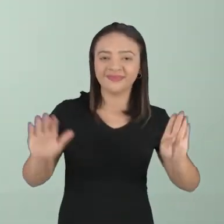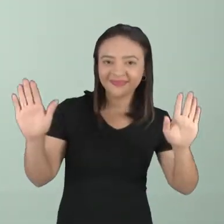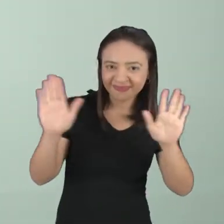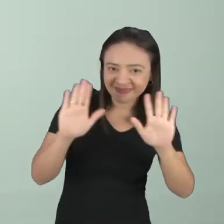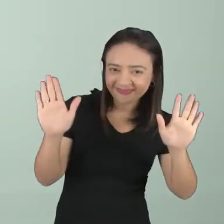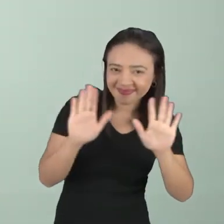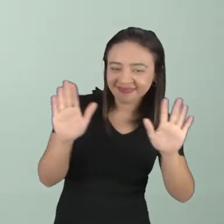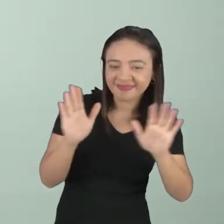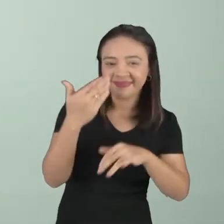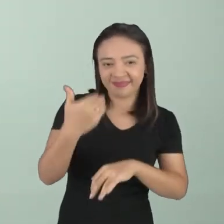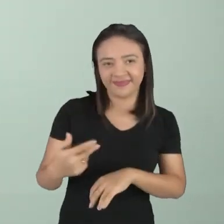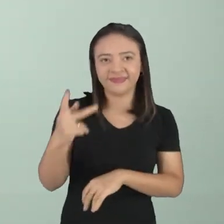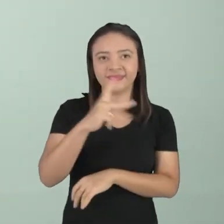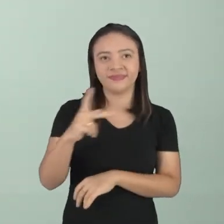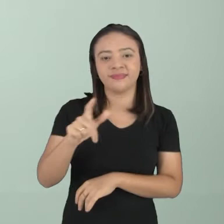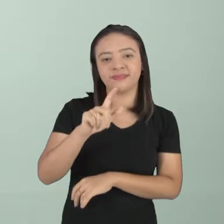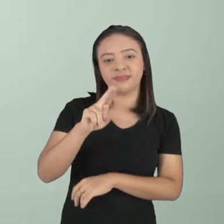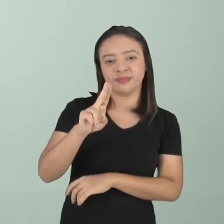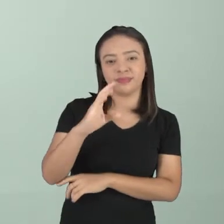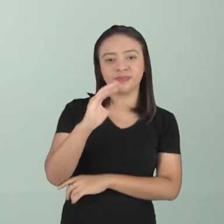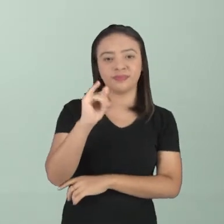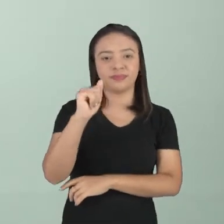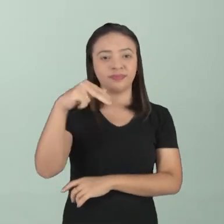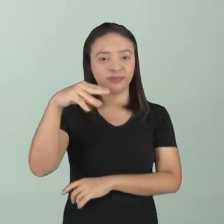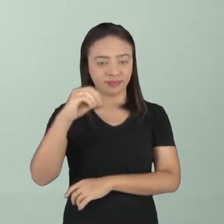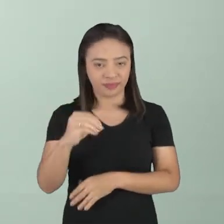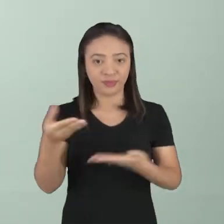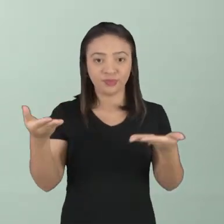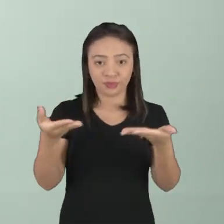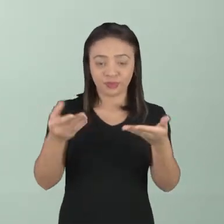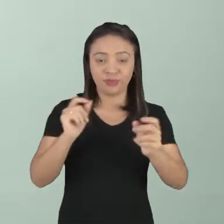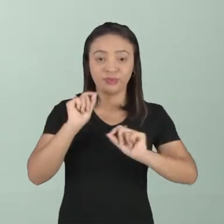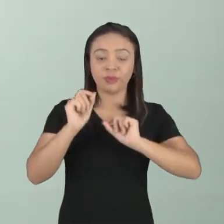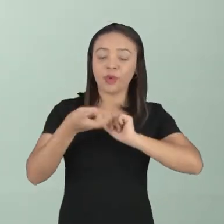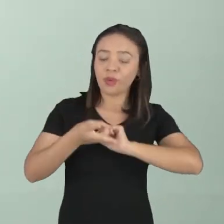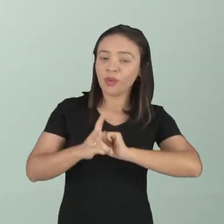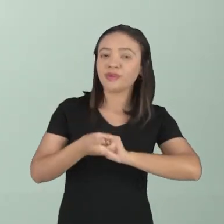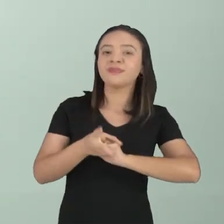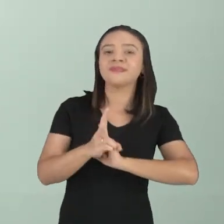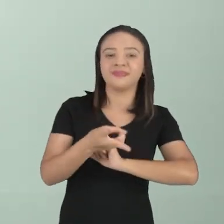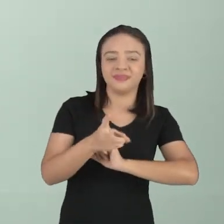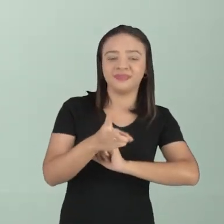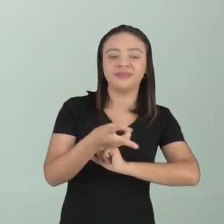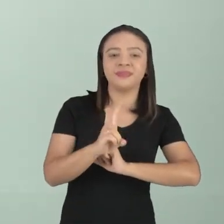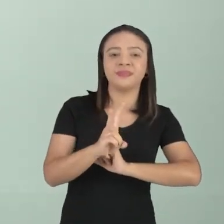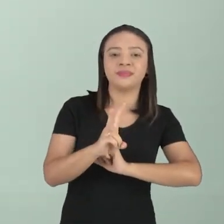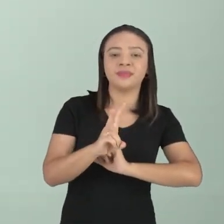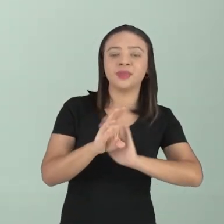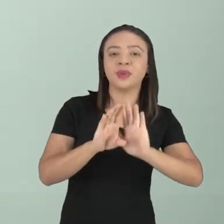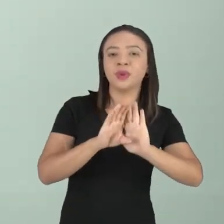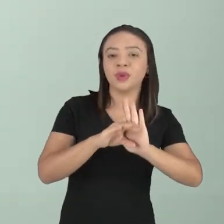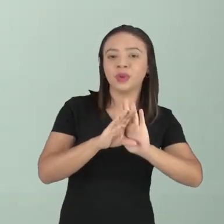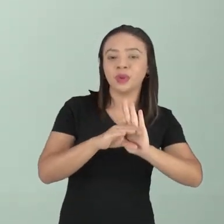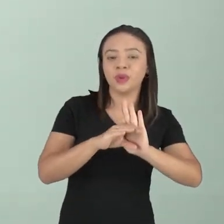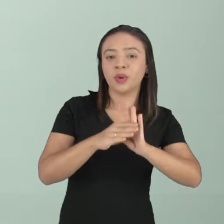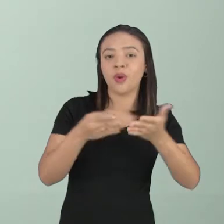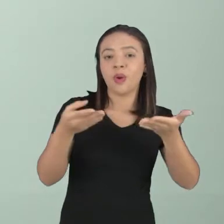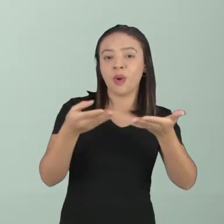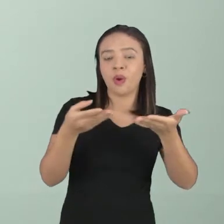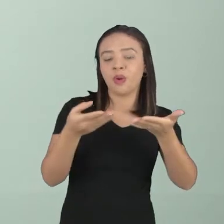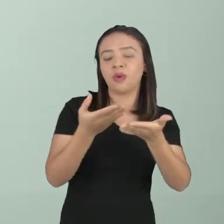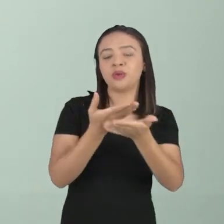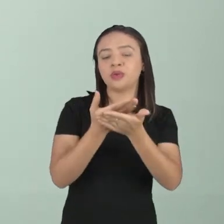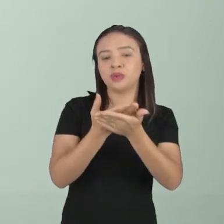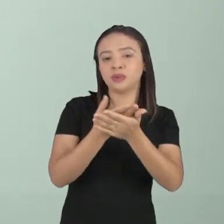Olá pessoal, eu sou o professor Luciano e hoje nós vamos dar continuidade ao conteúdo que nós estamos trabalhando,